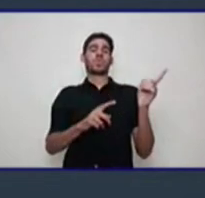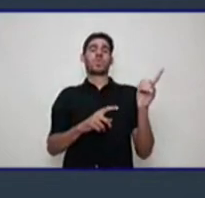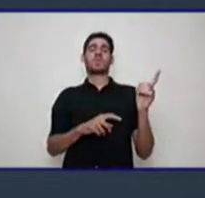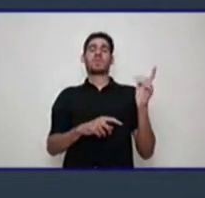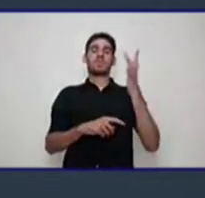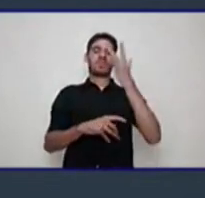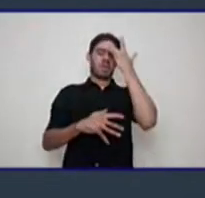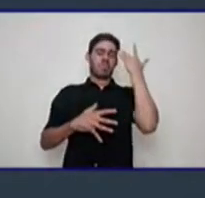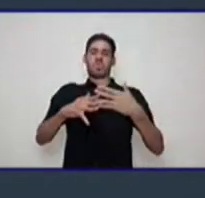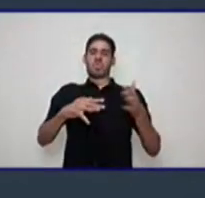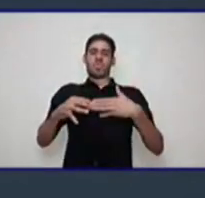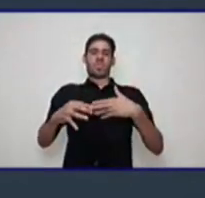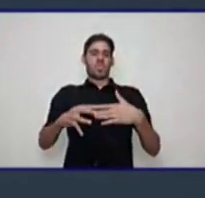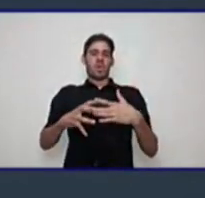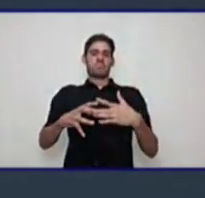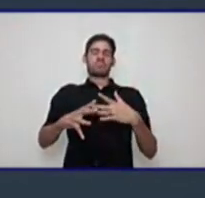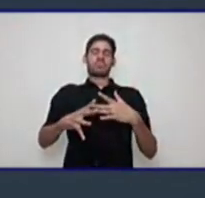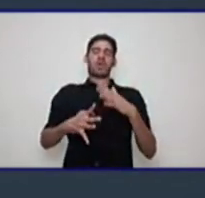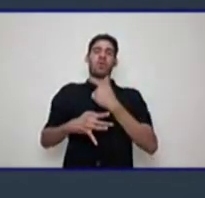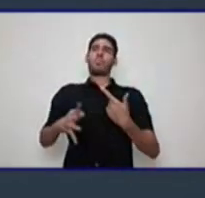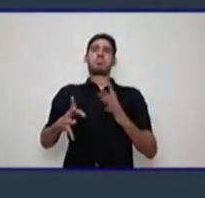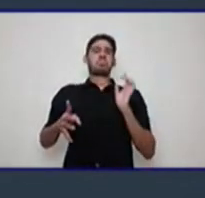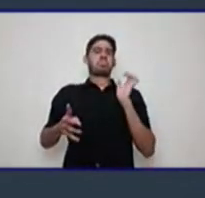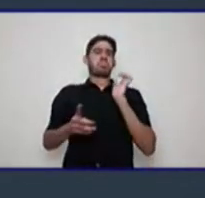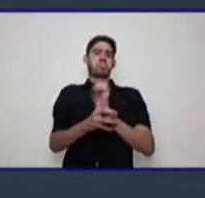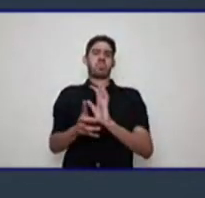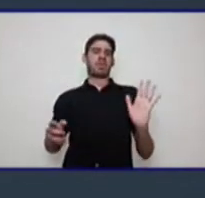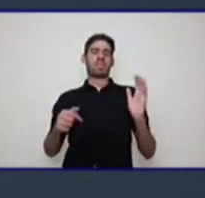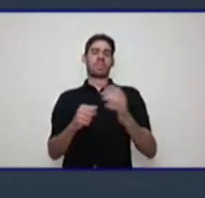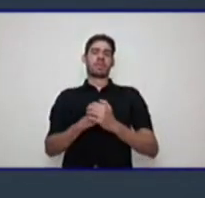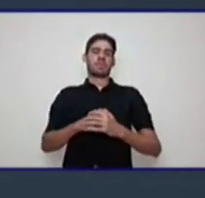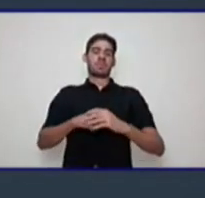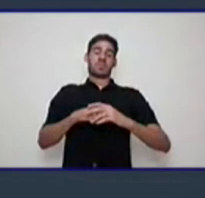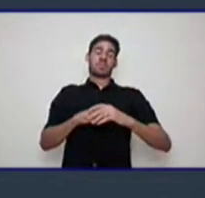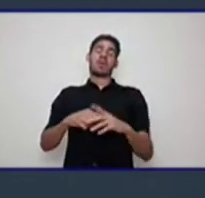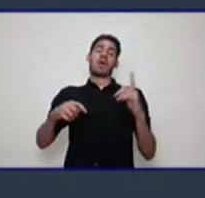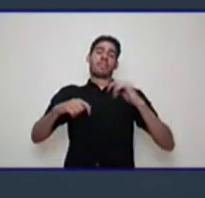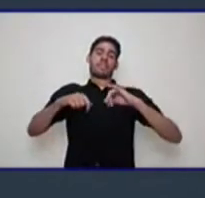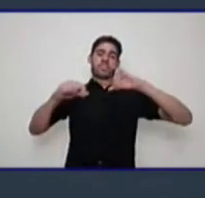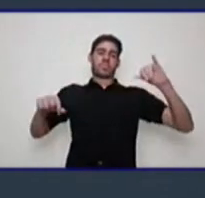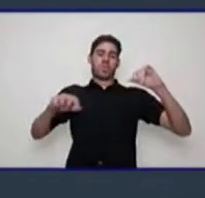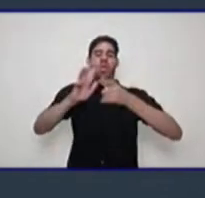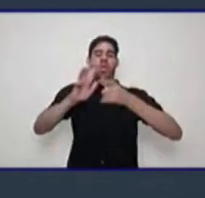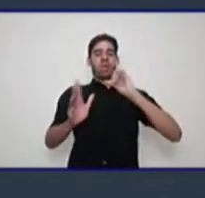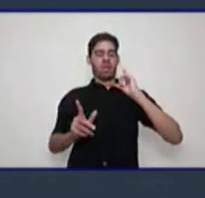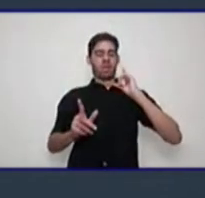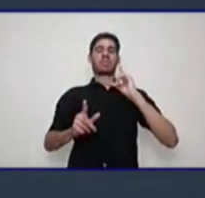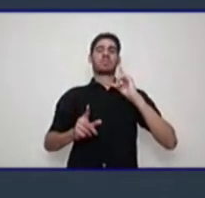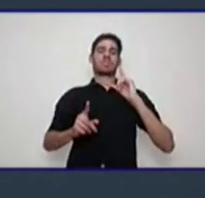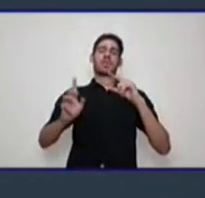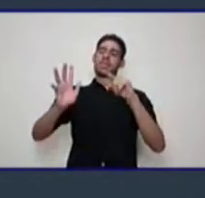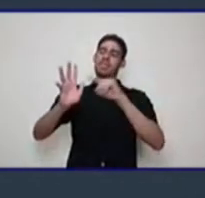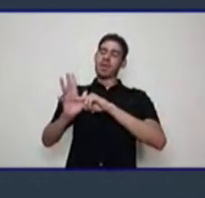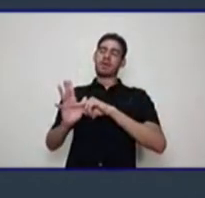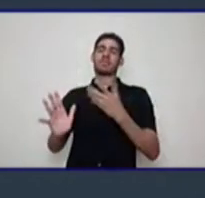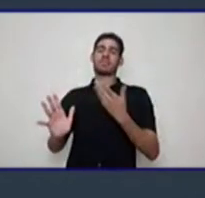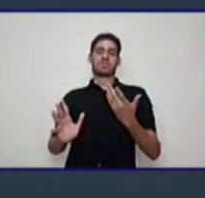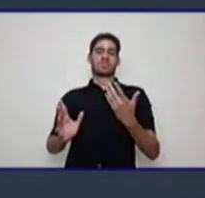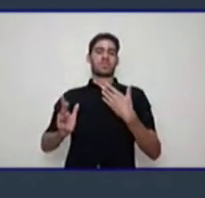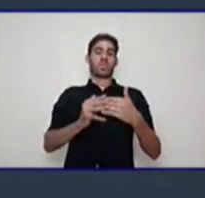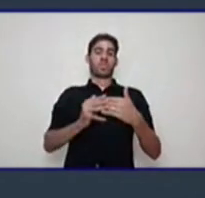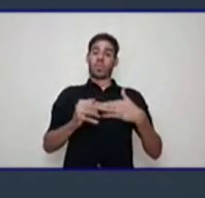e aparelhos de Estado. A extensão da noção de propaganda antecipada negativa a